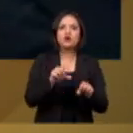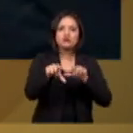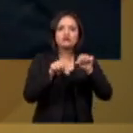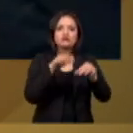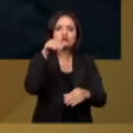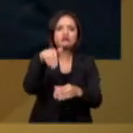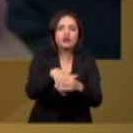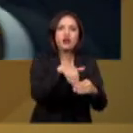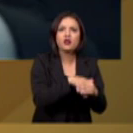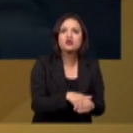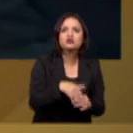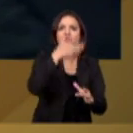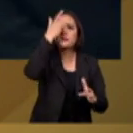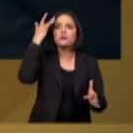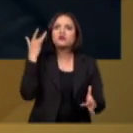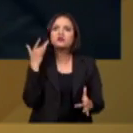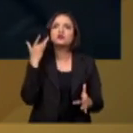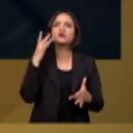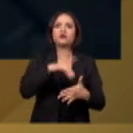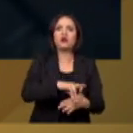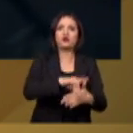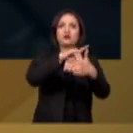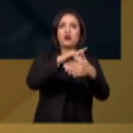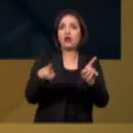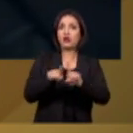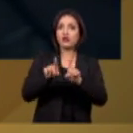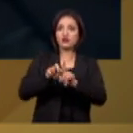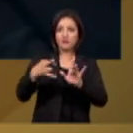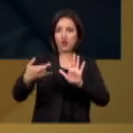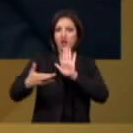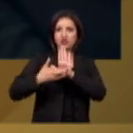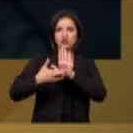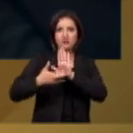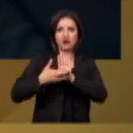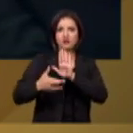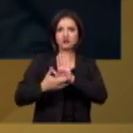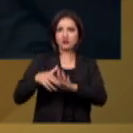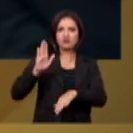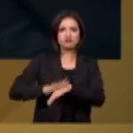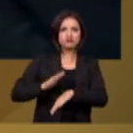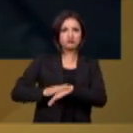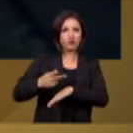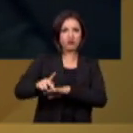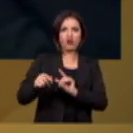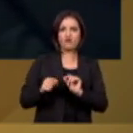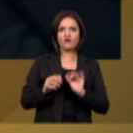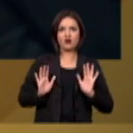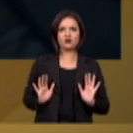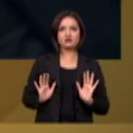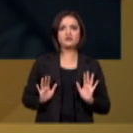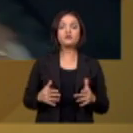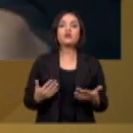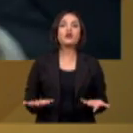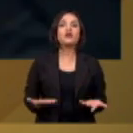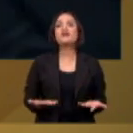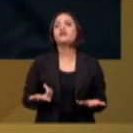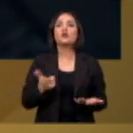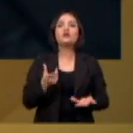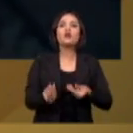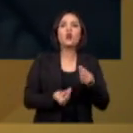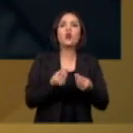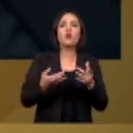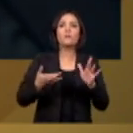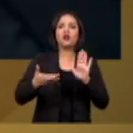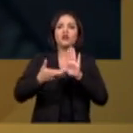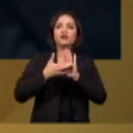mas o problema completo elabora o regimento interno por isso que parece que não é possível o regimento interno